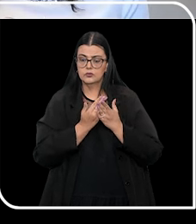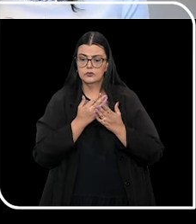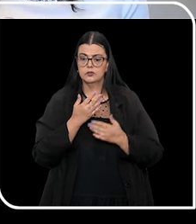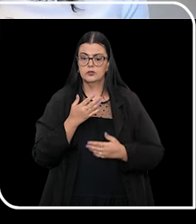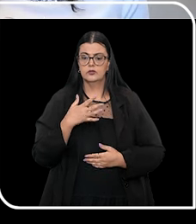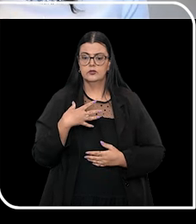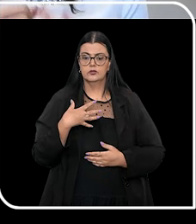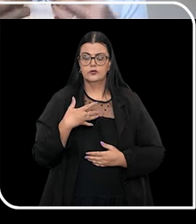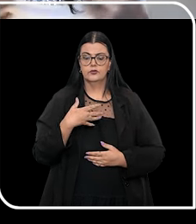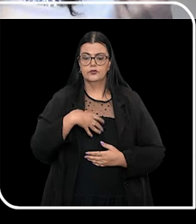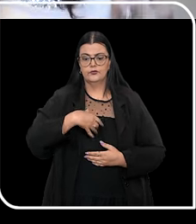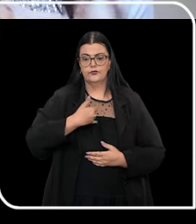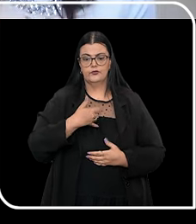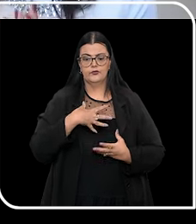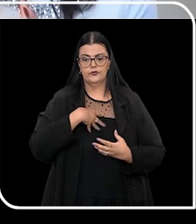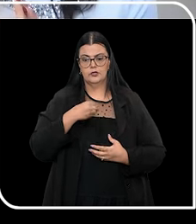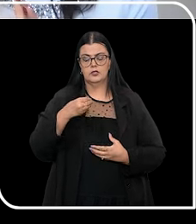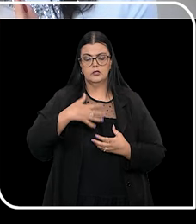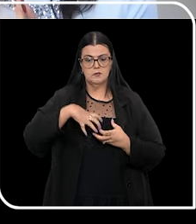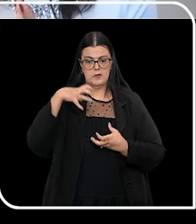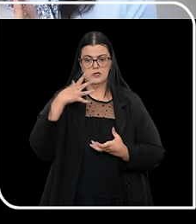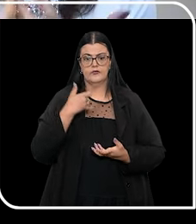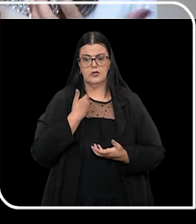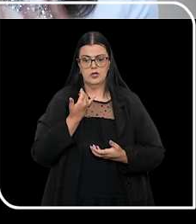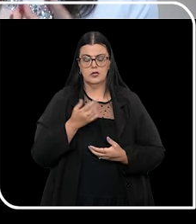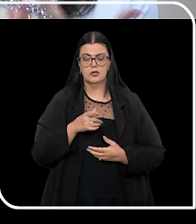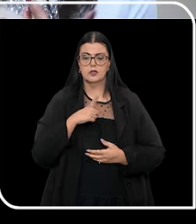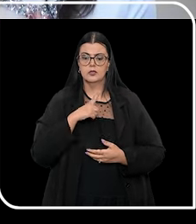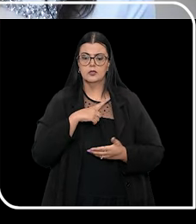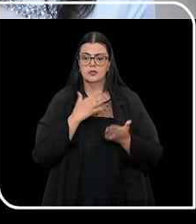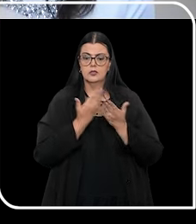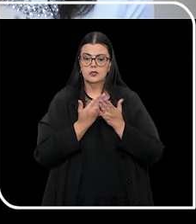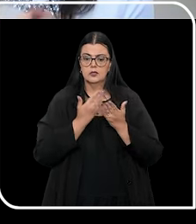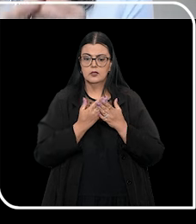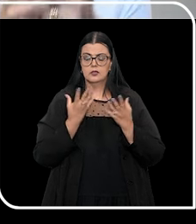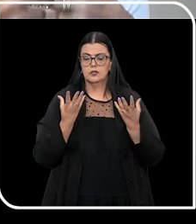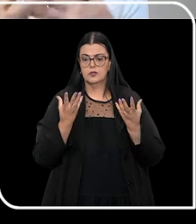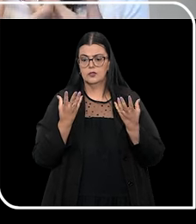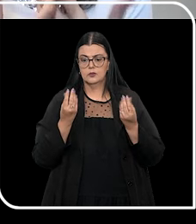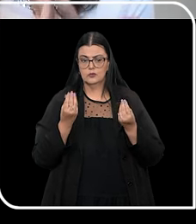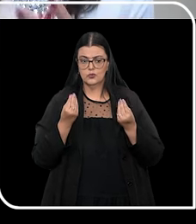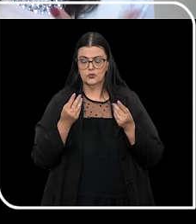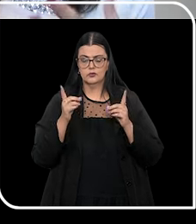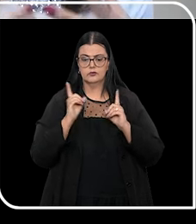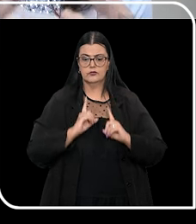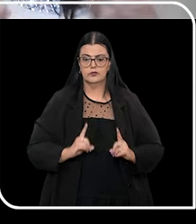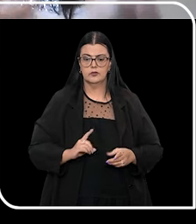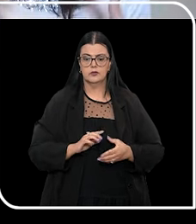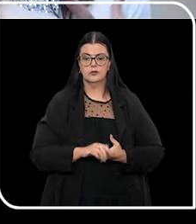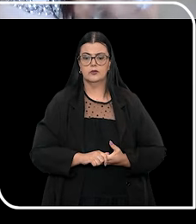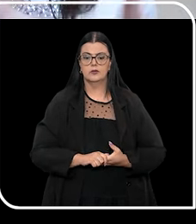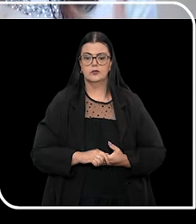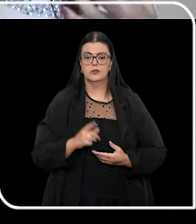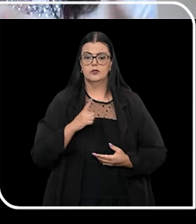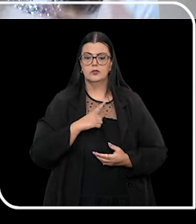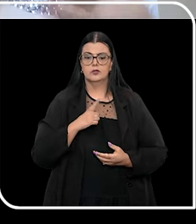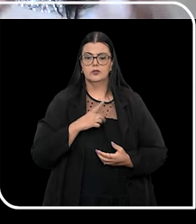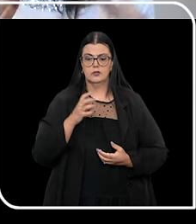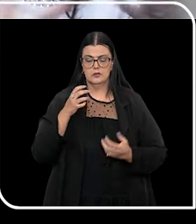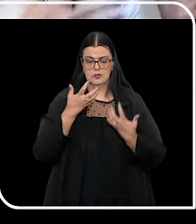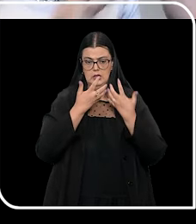minha filha mais velha aqui em Brasília era tida como uma escola que tinham muitas crianças com algumas deficiências porque tinha uma estimulação